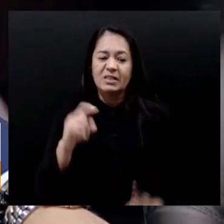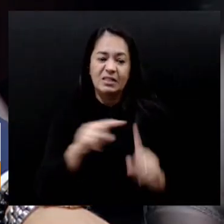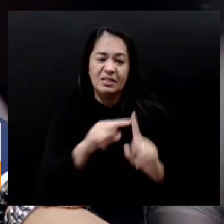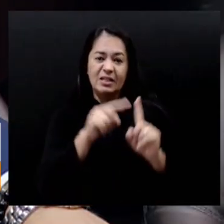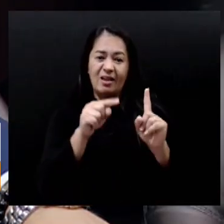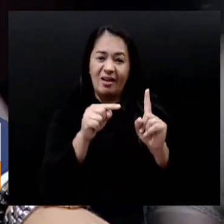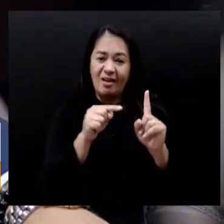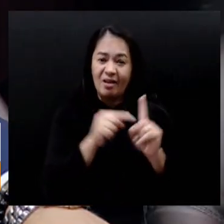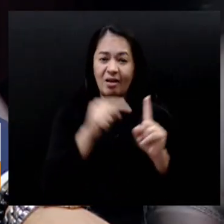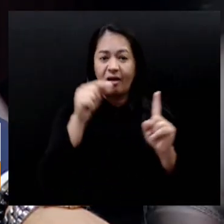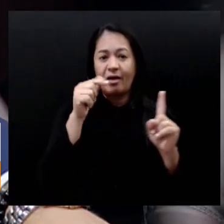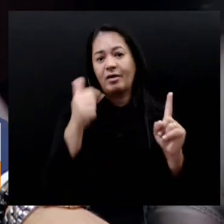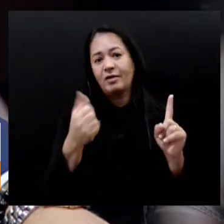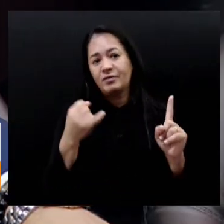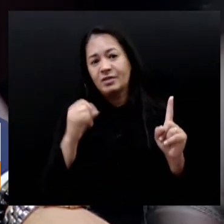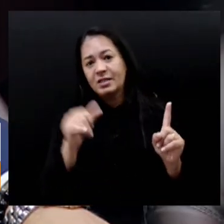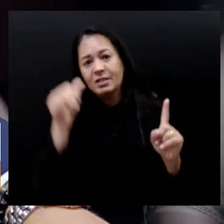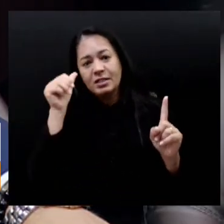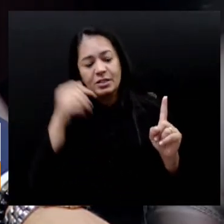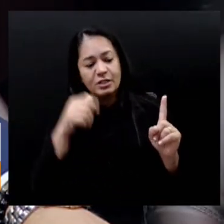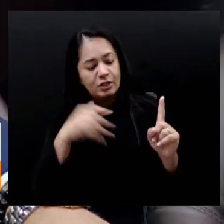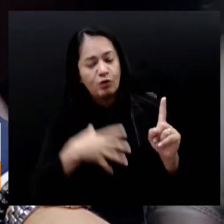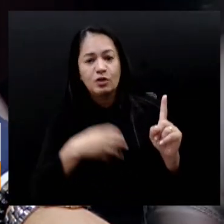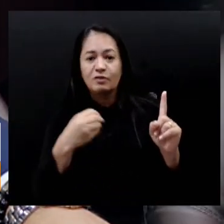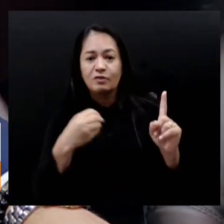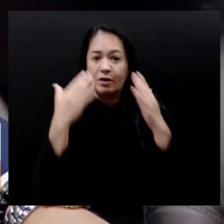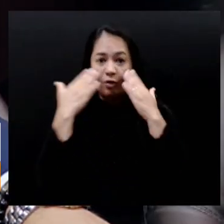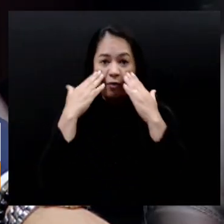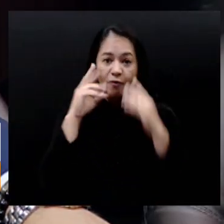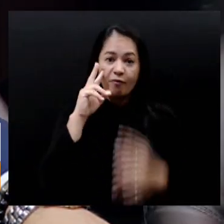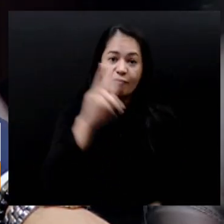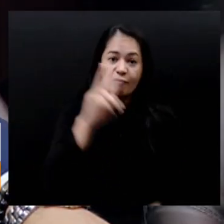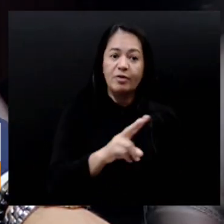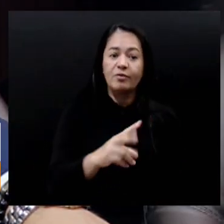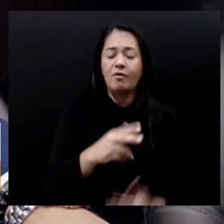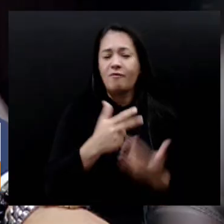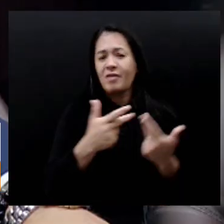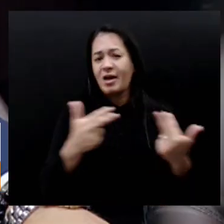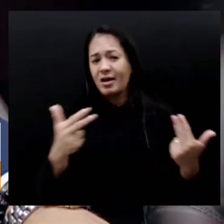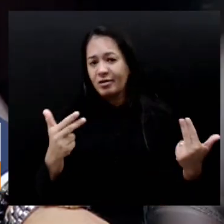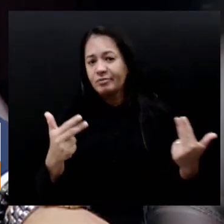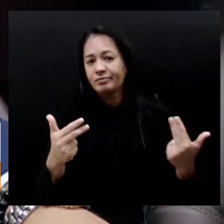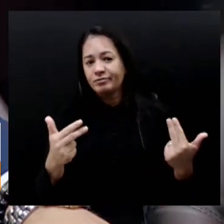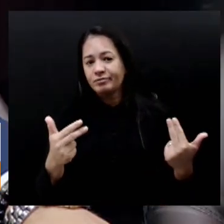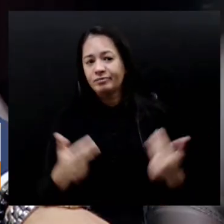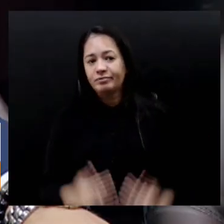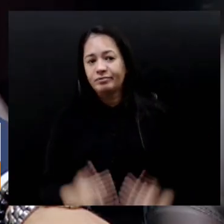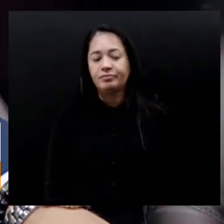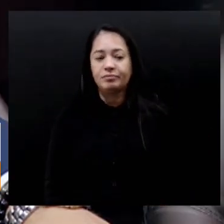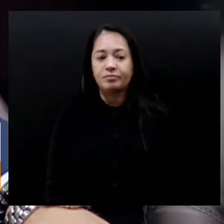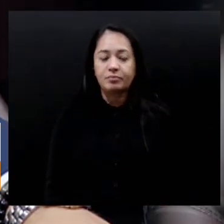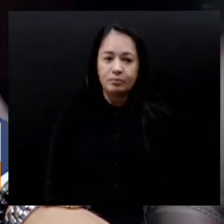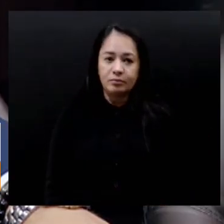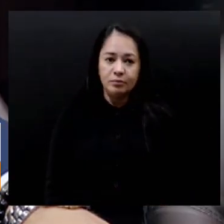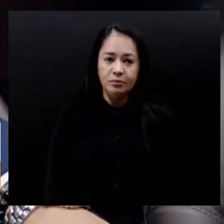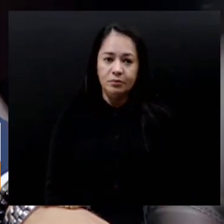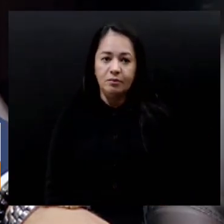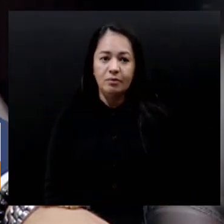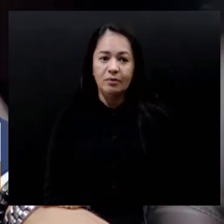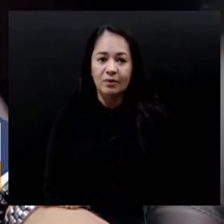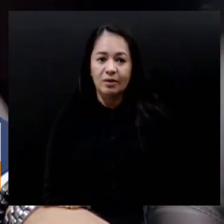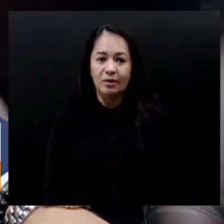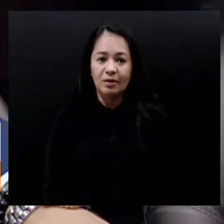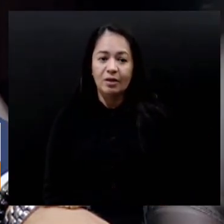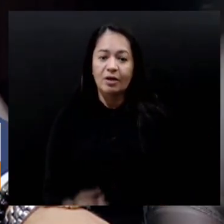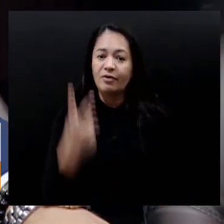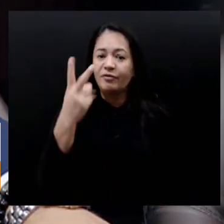descendente, tem diversos motivos que ainda vão fazer essa baliza, né, entre os 20 e os 30. Mas 20 e 40. 20 a